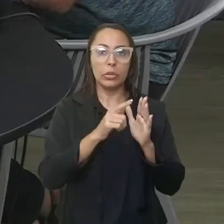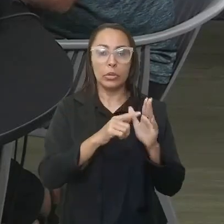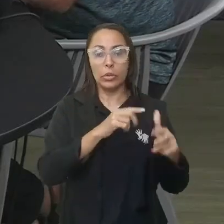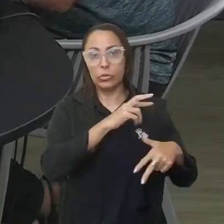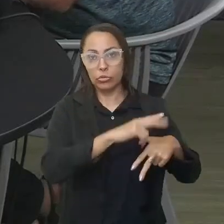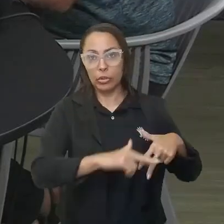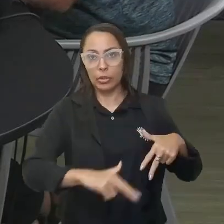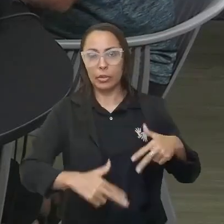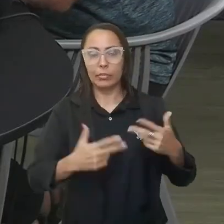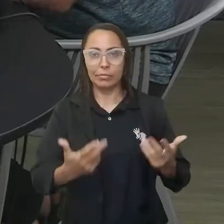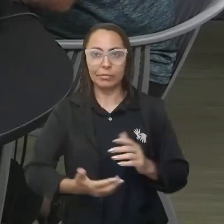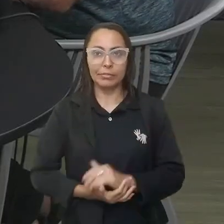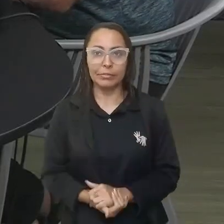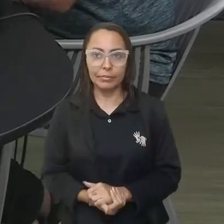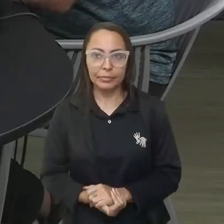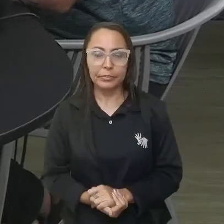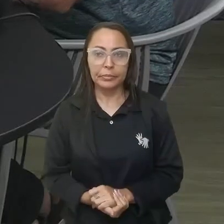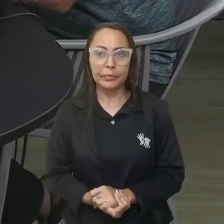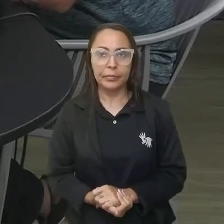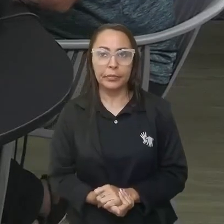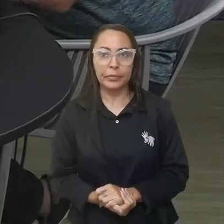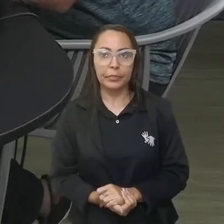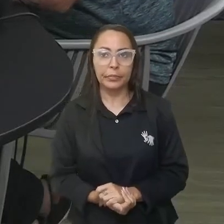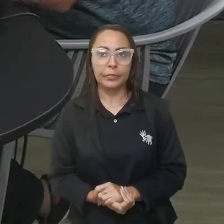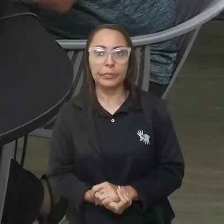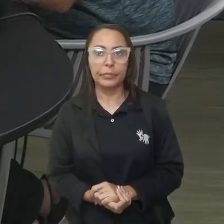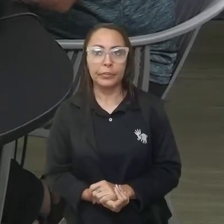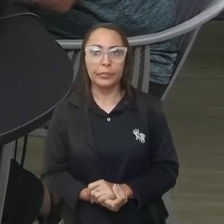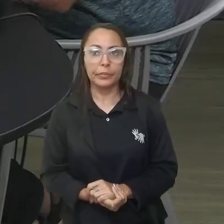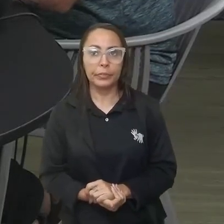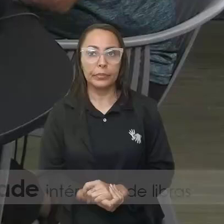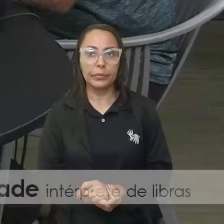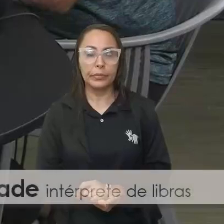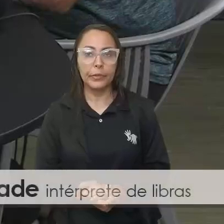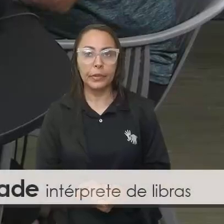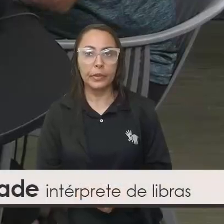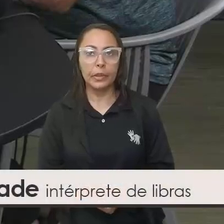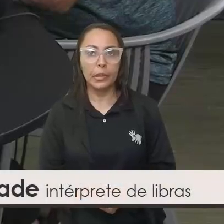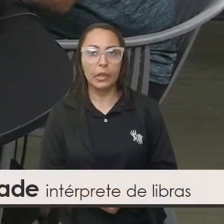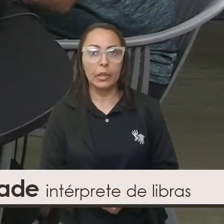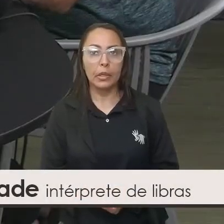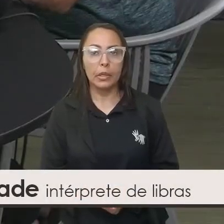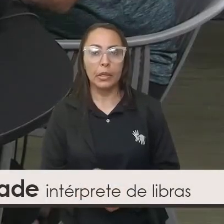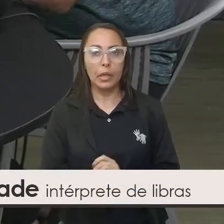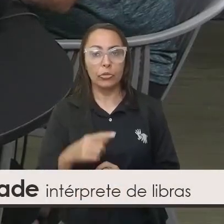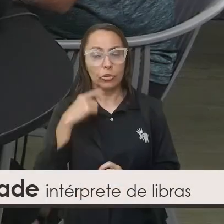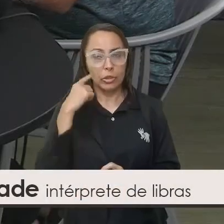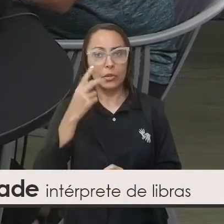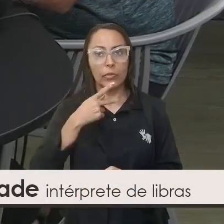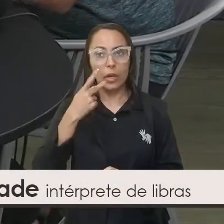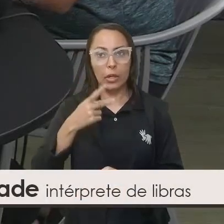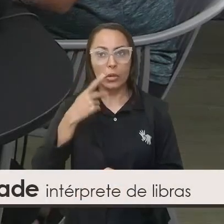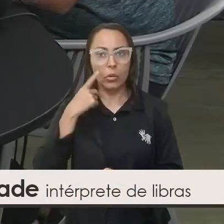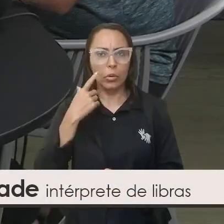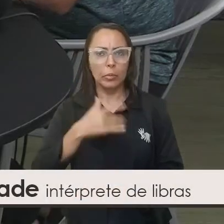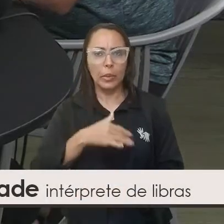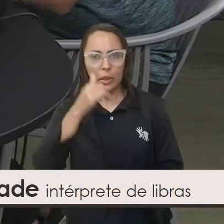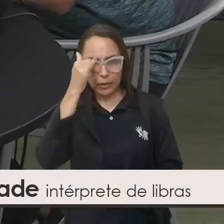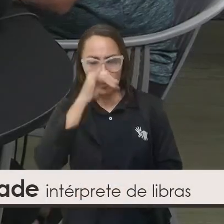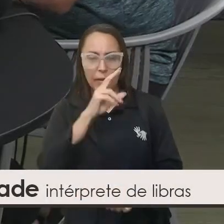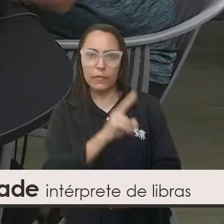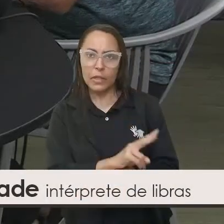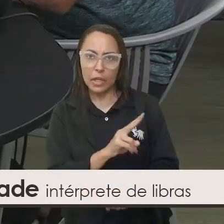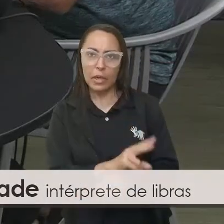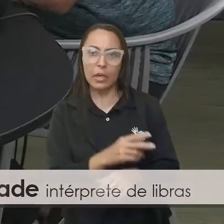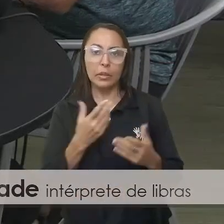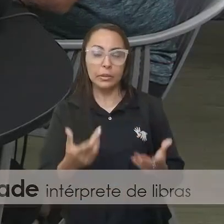gênero contra esses nossos estudantes. A gente falou muito sobre prevenção no final das contas, né? Porque